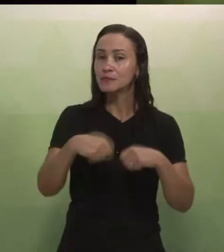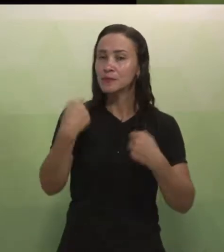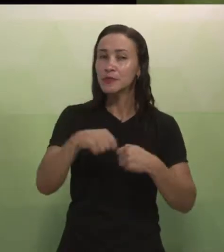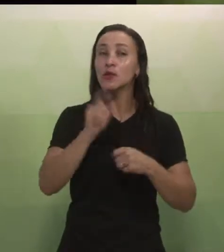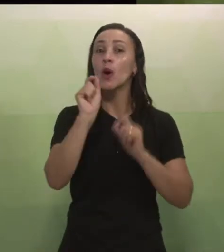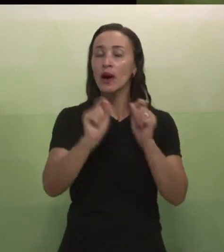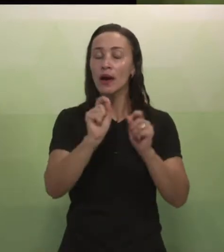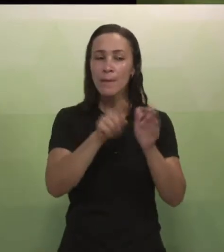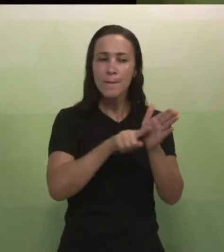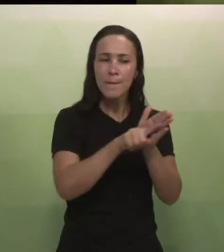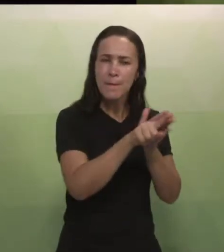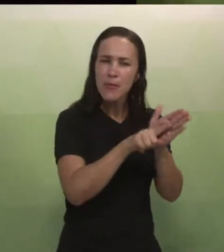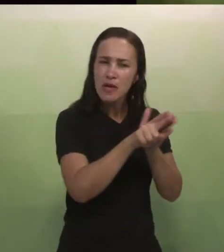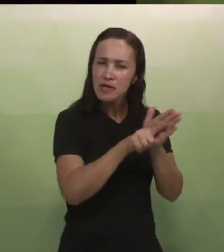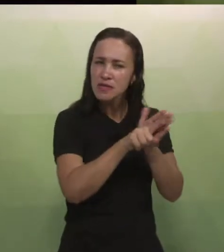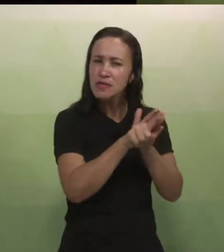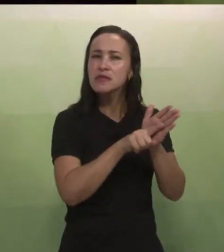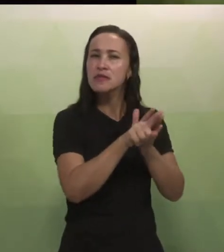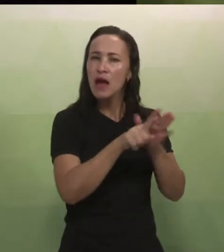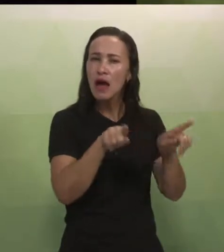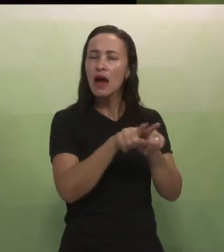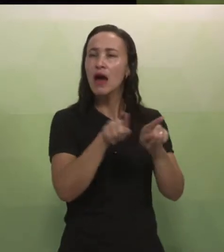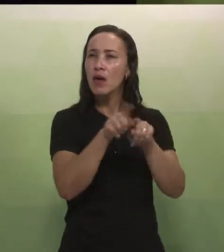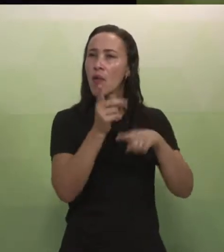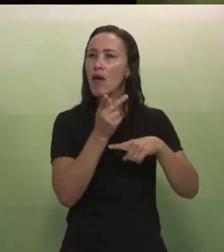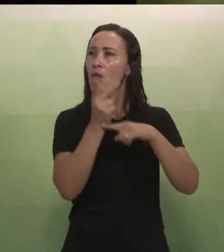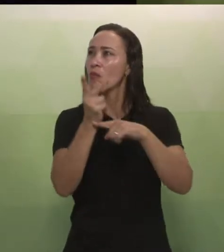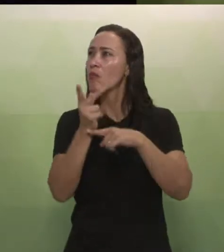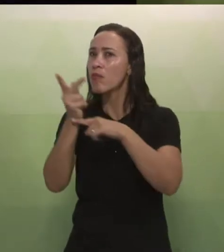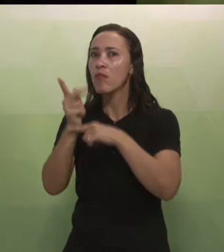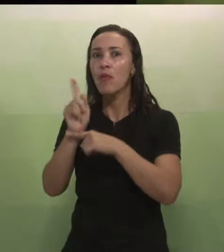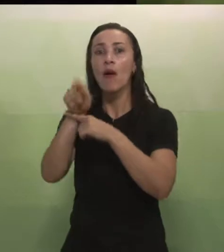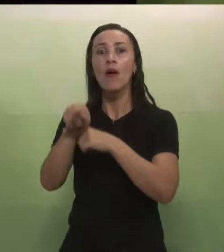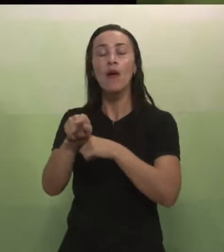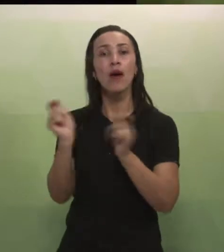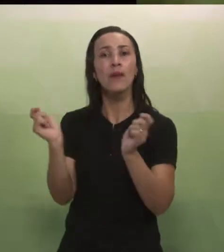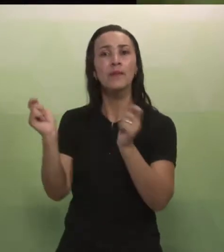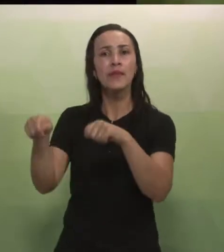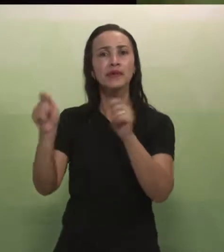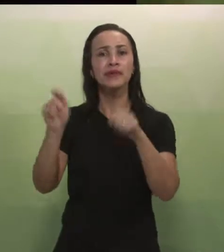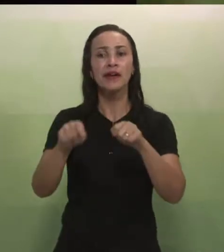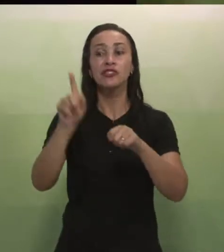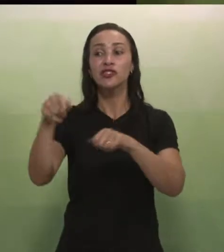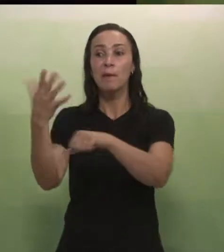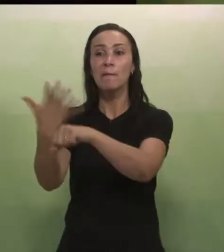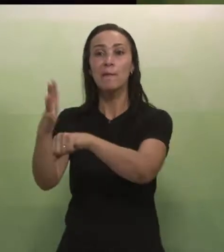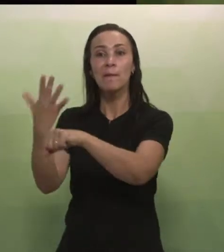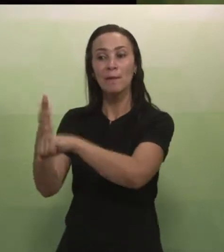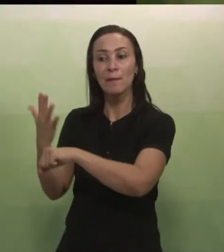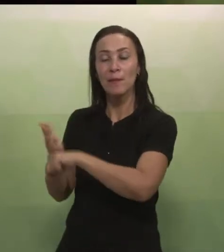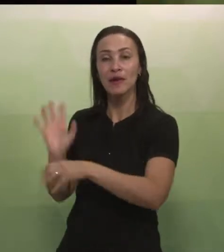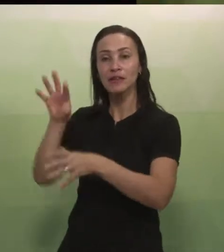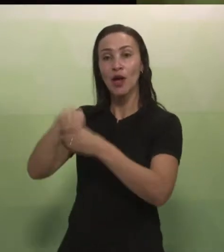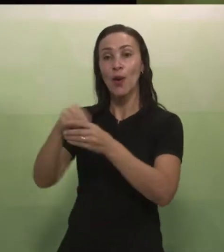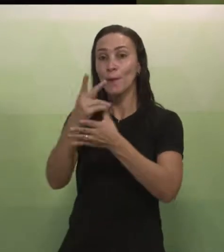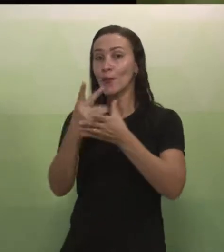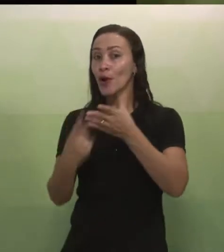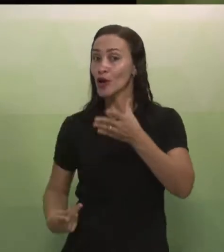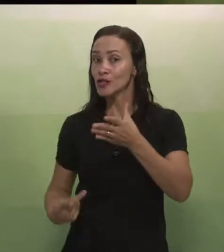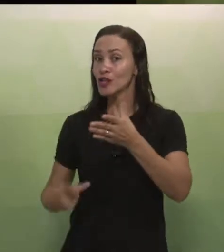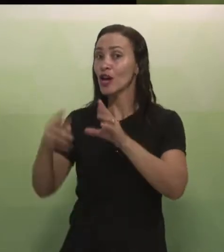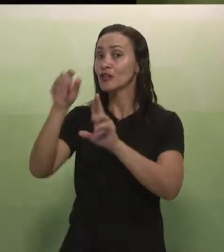fundamentar, pesquisando ou em pesquisa e buscando a possibilidade de aplicabilidade em projetos